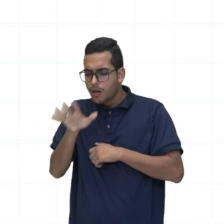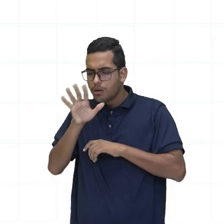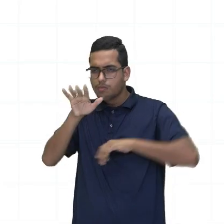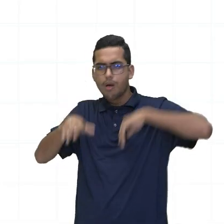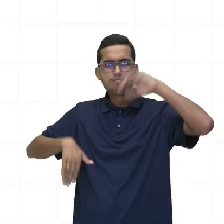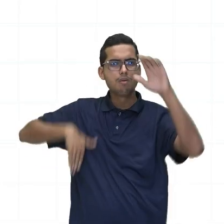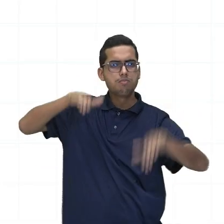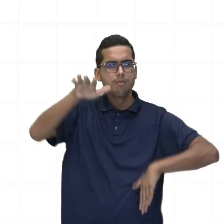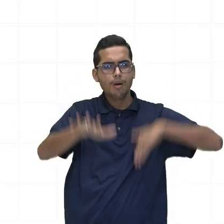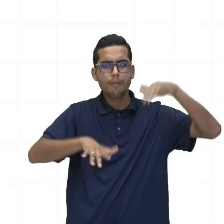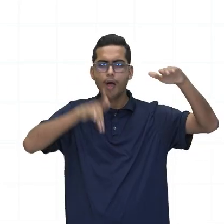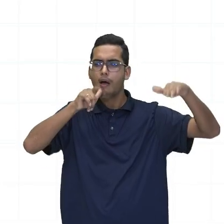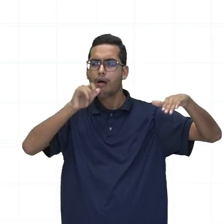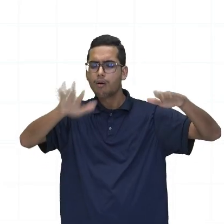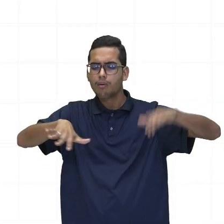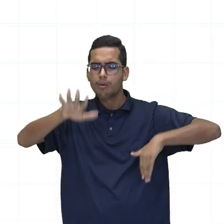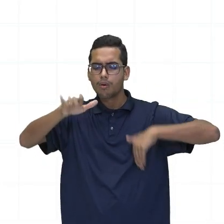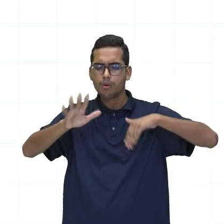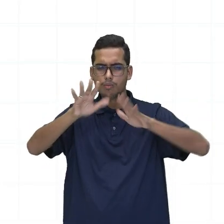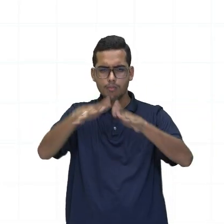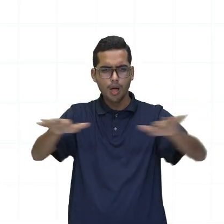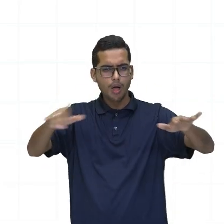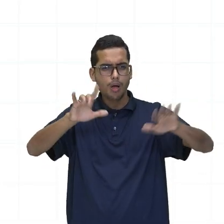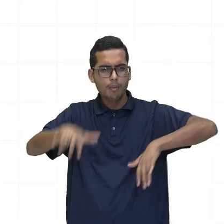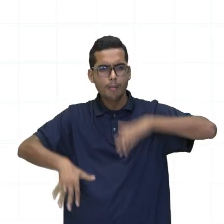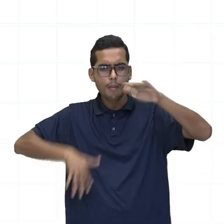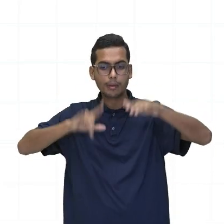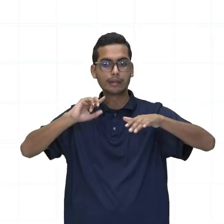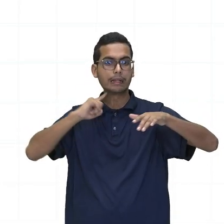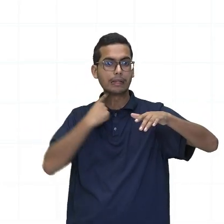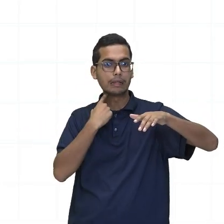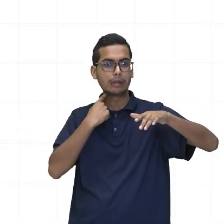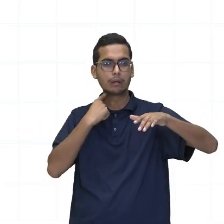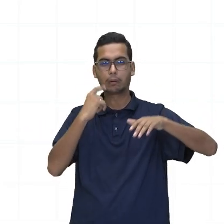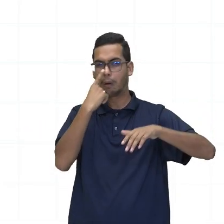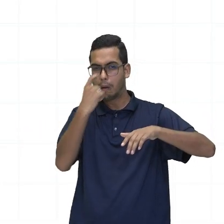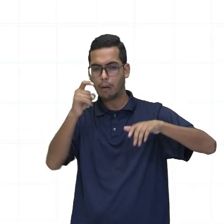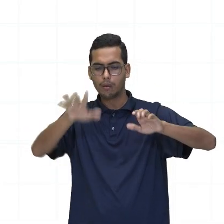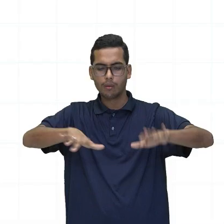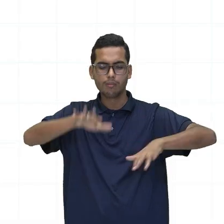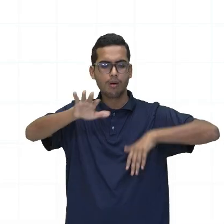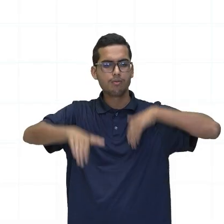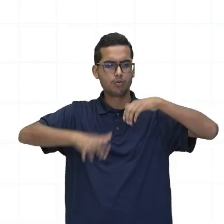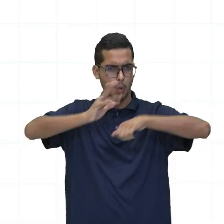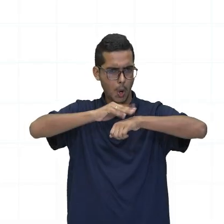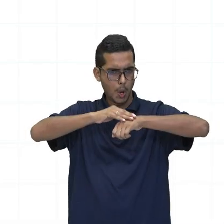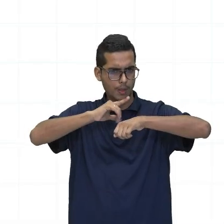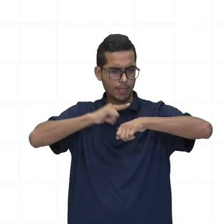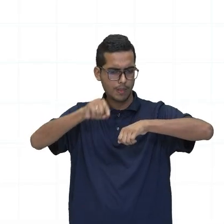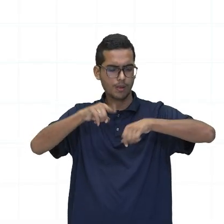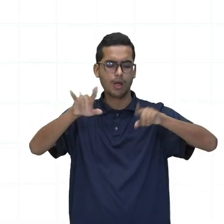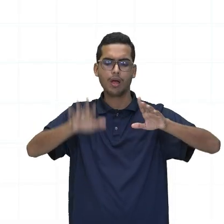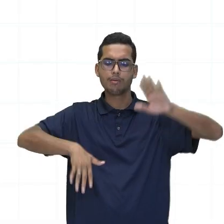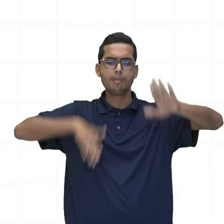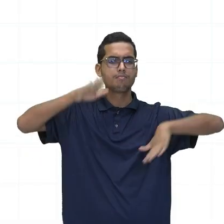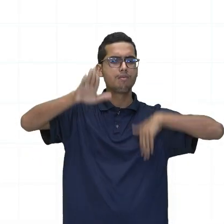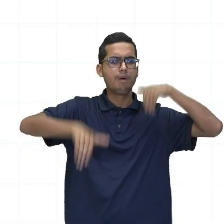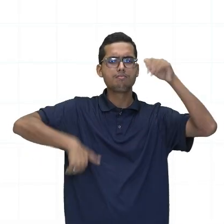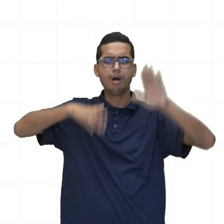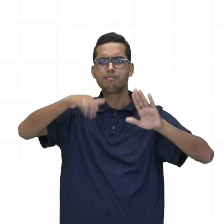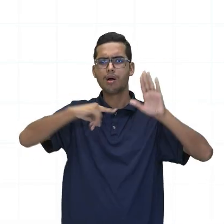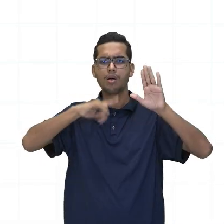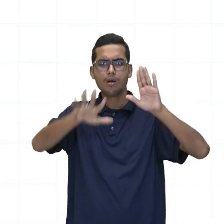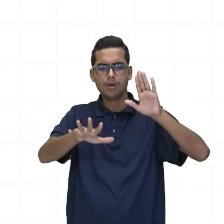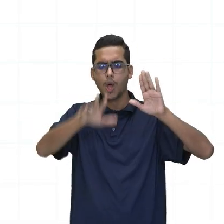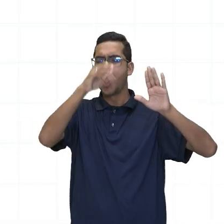E se por um acaso aquela água estiver contaminada? E quando você vai lavar alimentos que pegou ali com